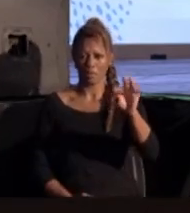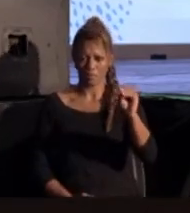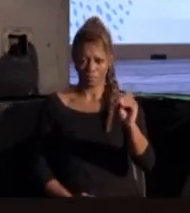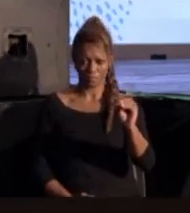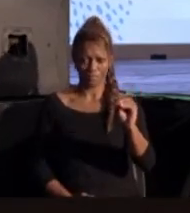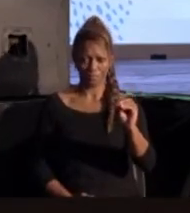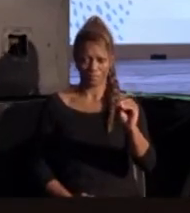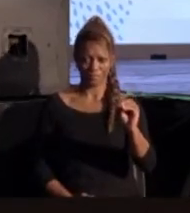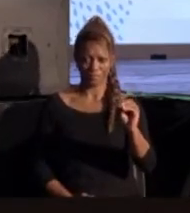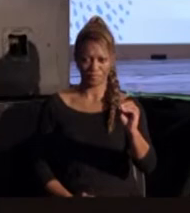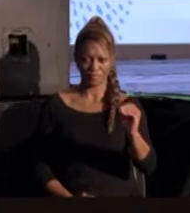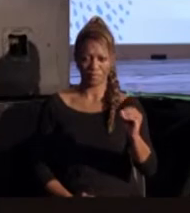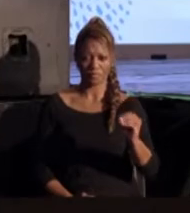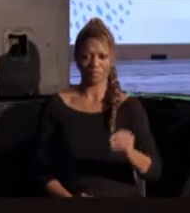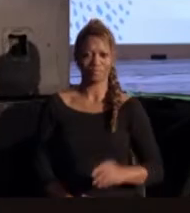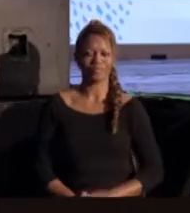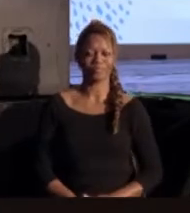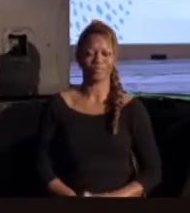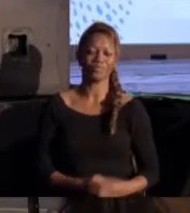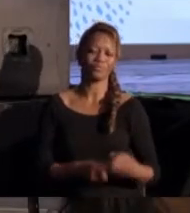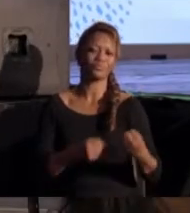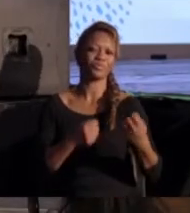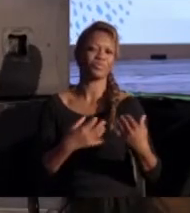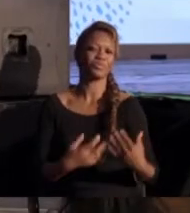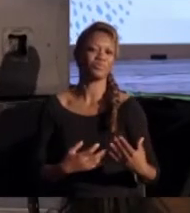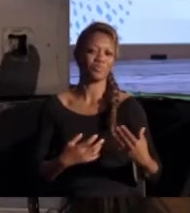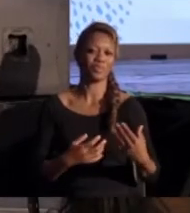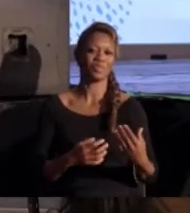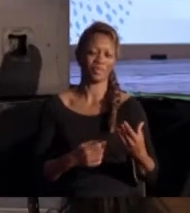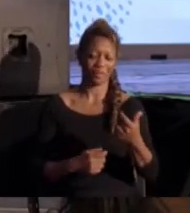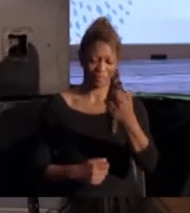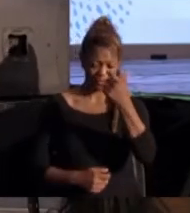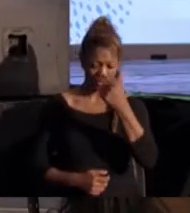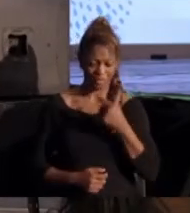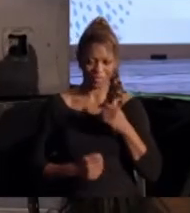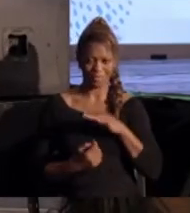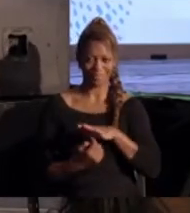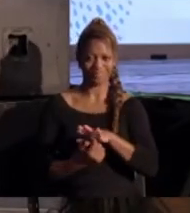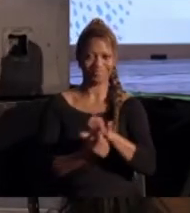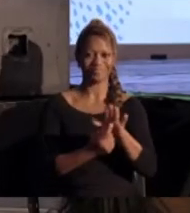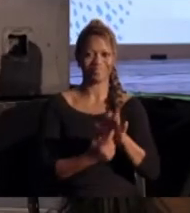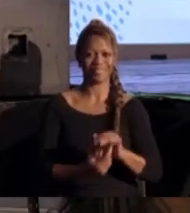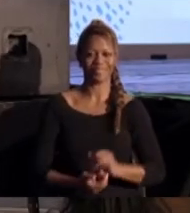Nogueira fazer as considerações dele. Ótimo bate-papo para todos nós.